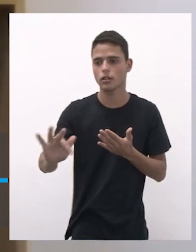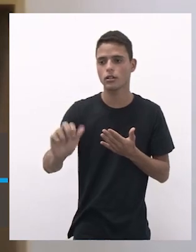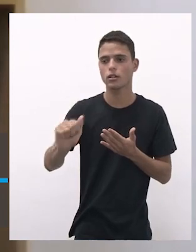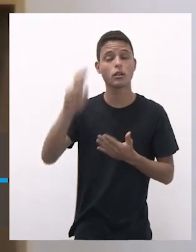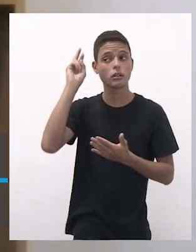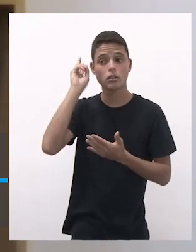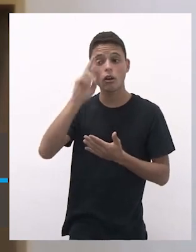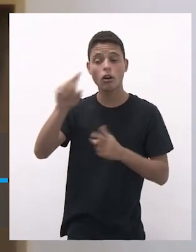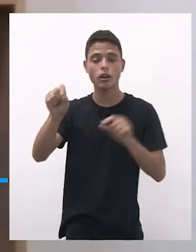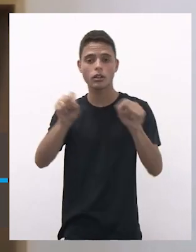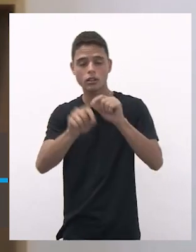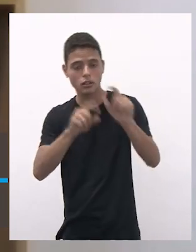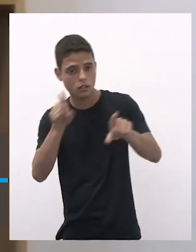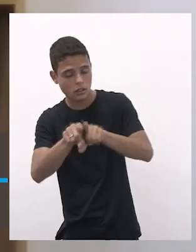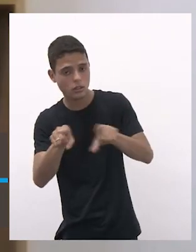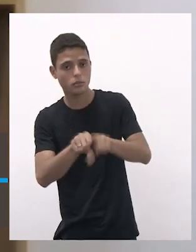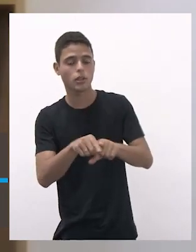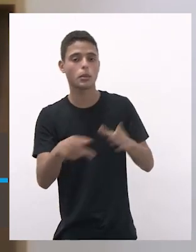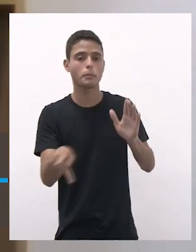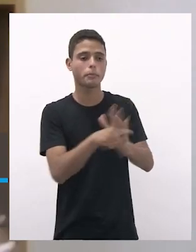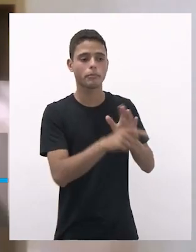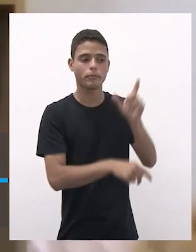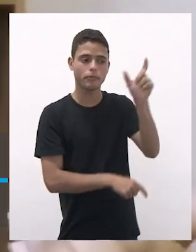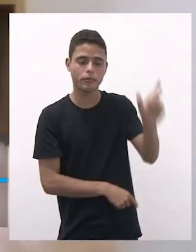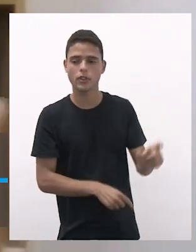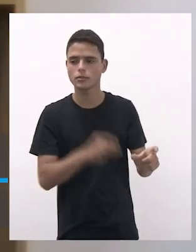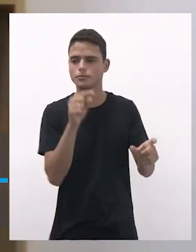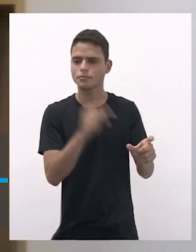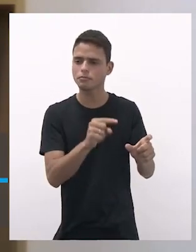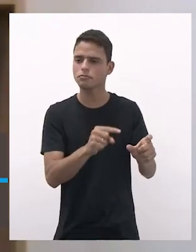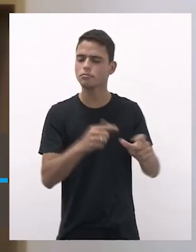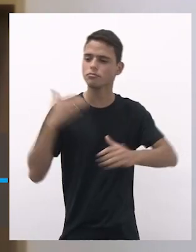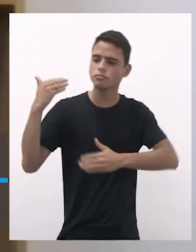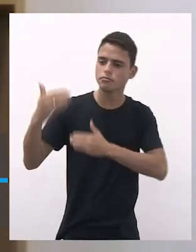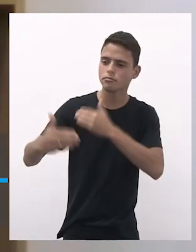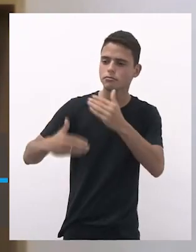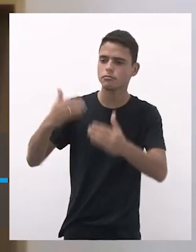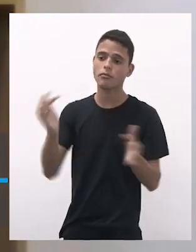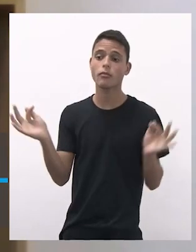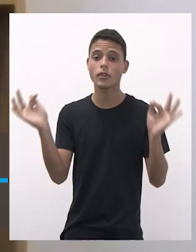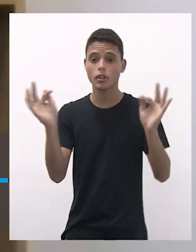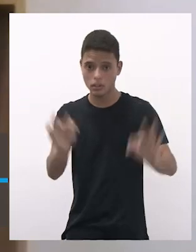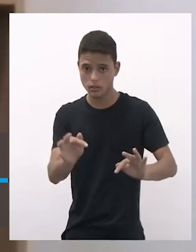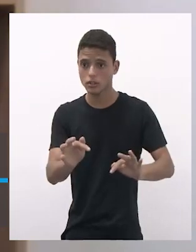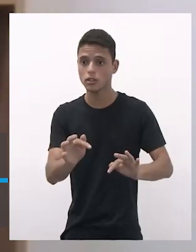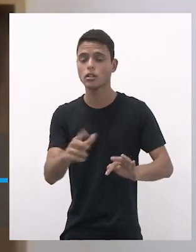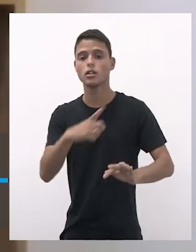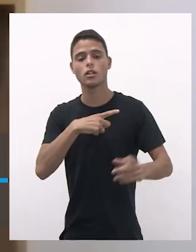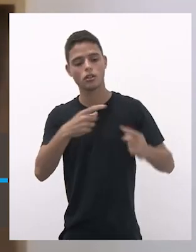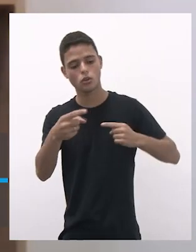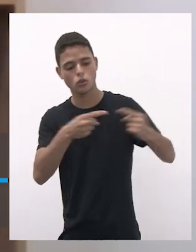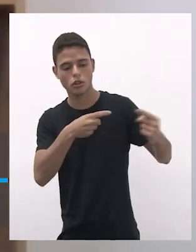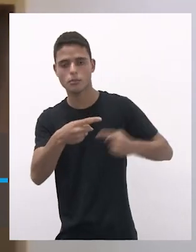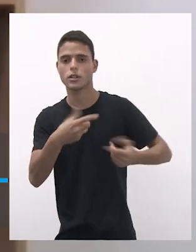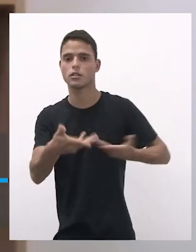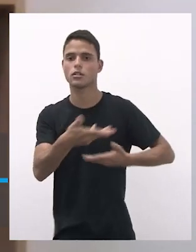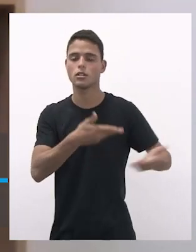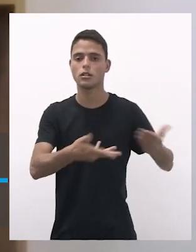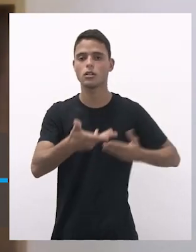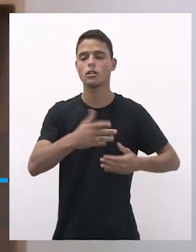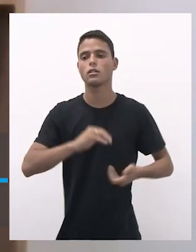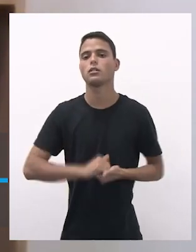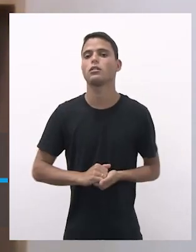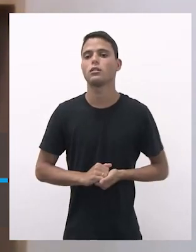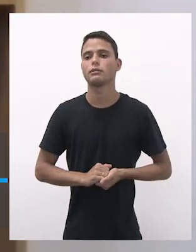de leitura a respeito da obra, e no decorrer ou no final há sempre um debate. Por